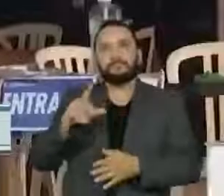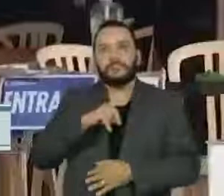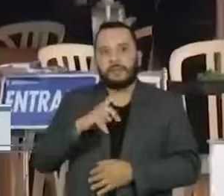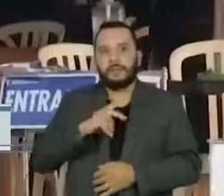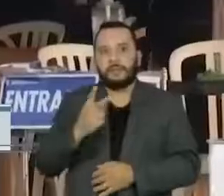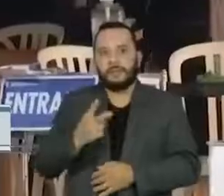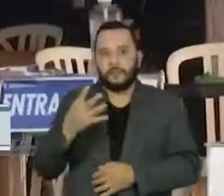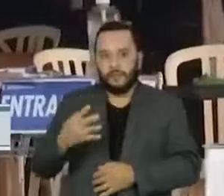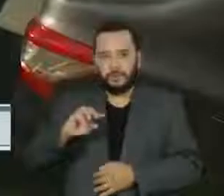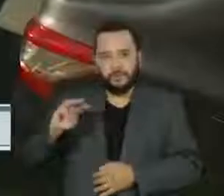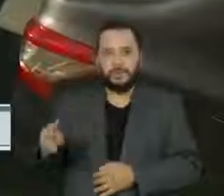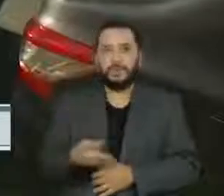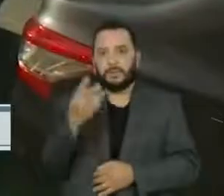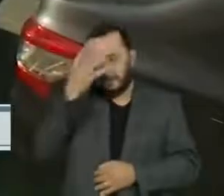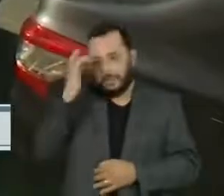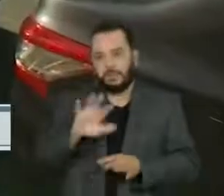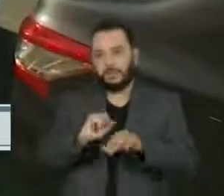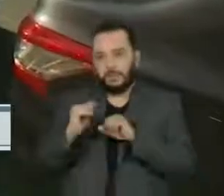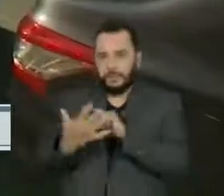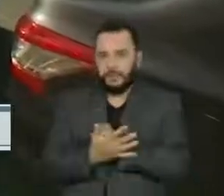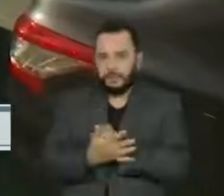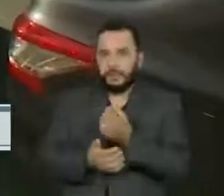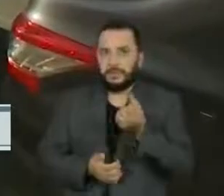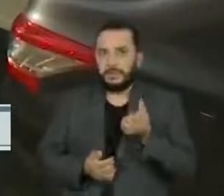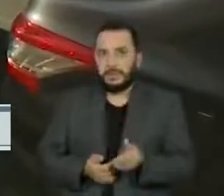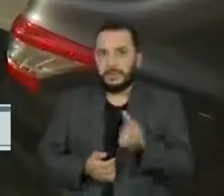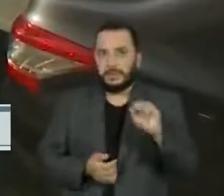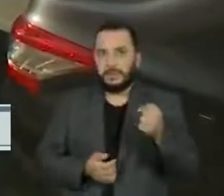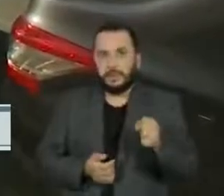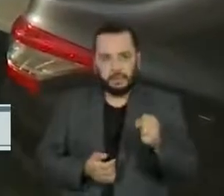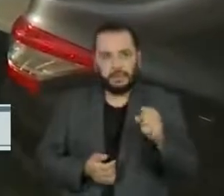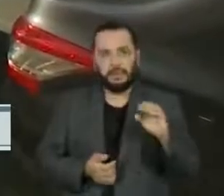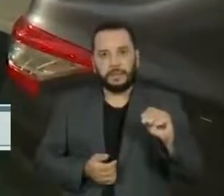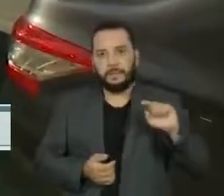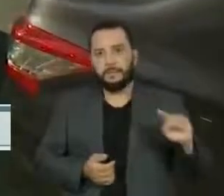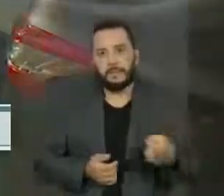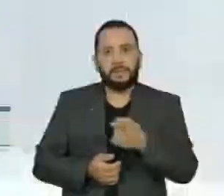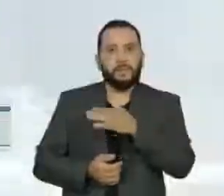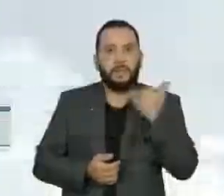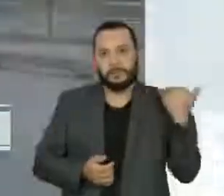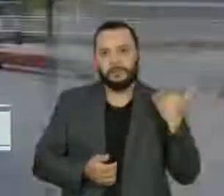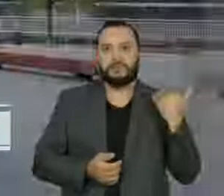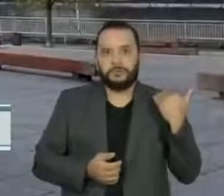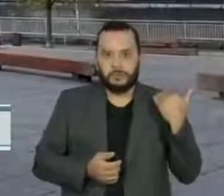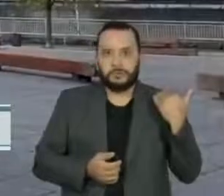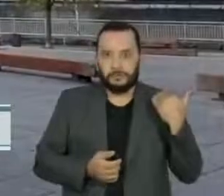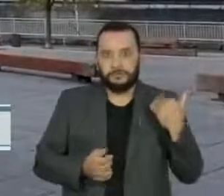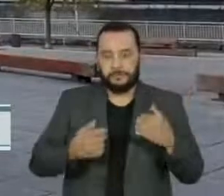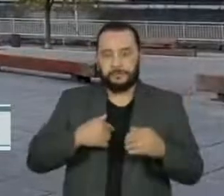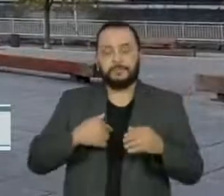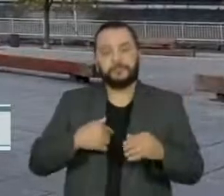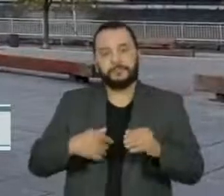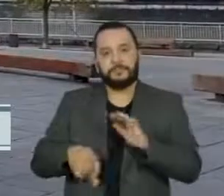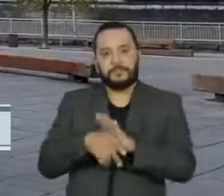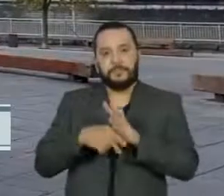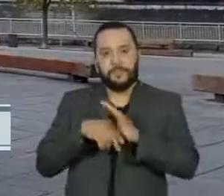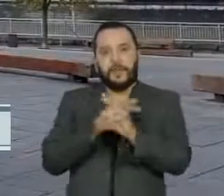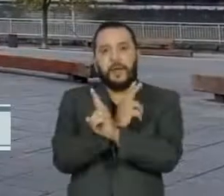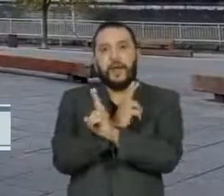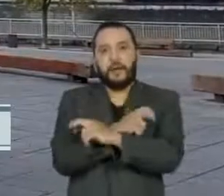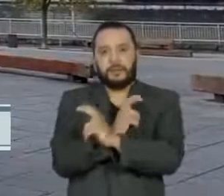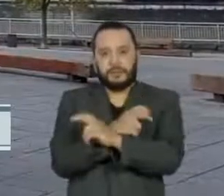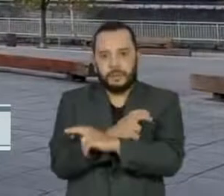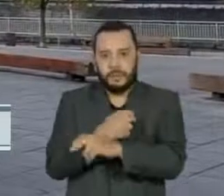24 milhões de casos, com 680 mil mortos. Na Áustria, que tem visto a